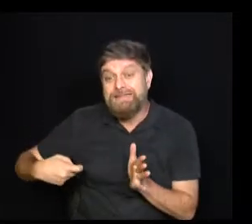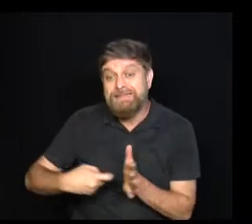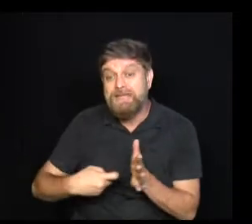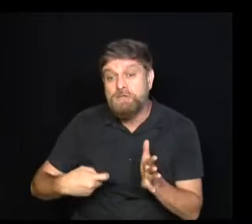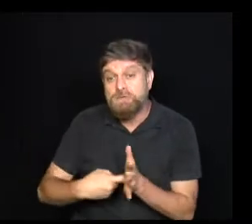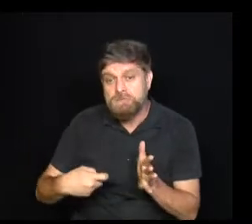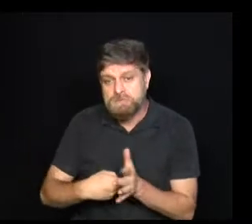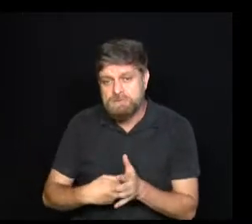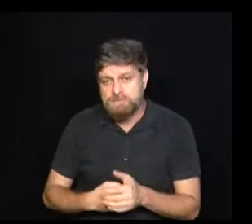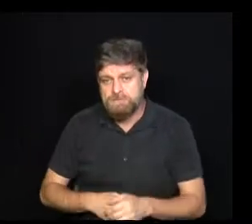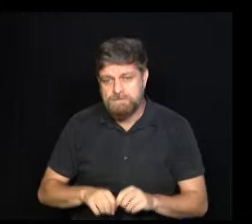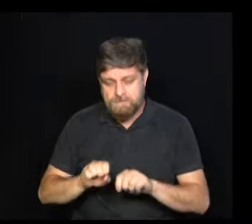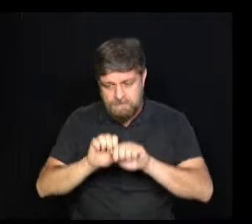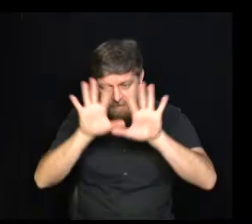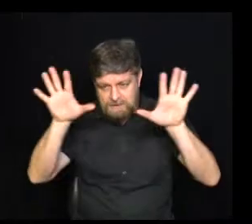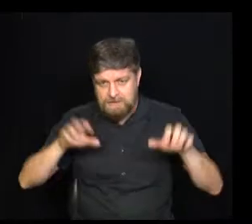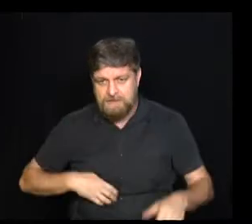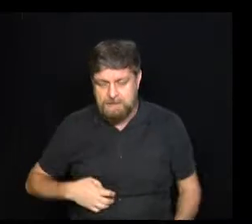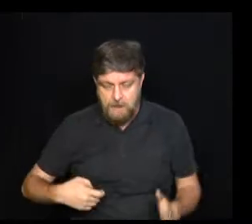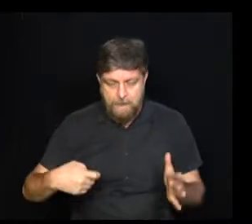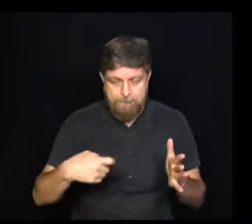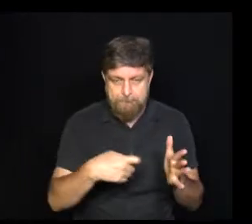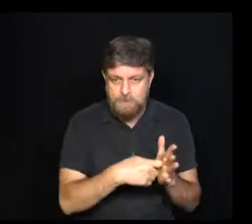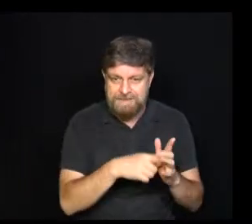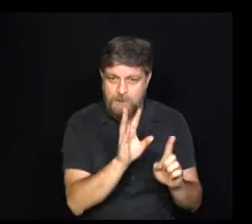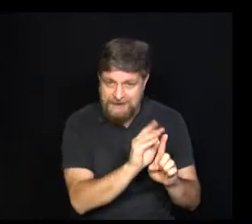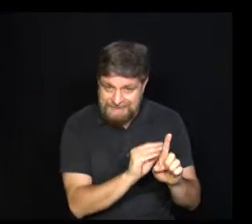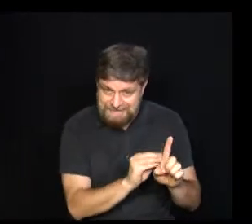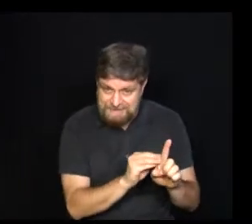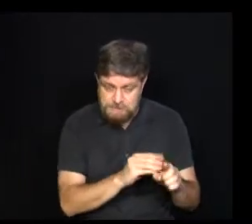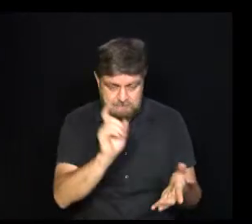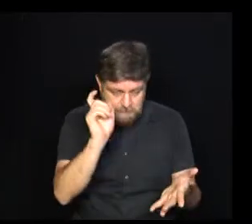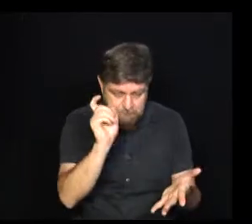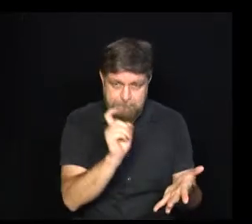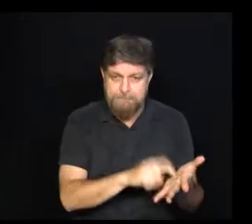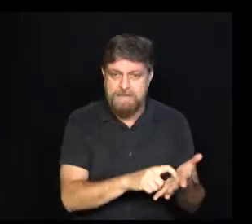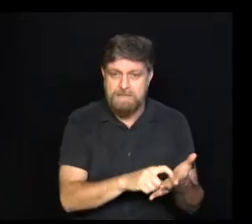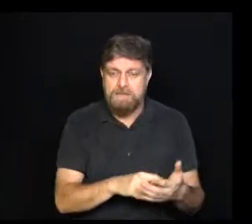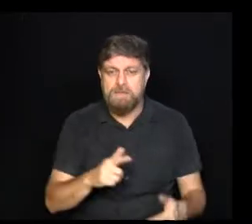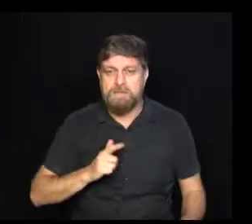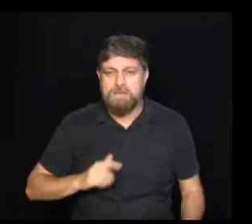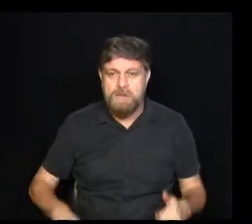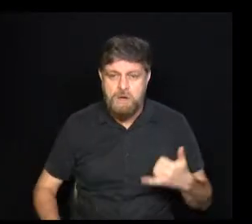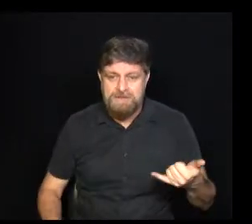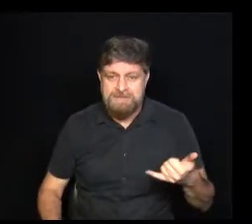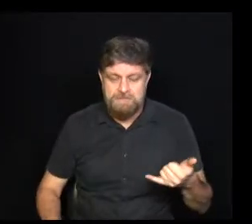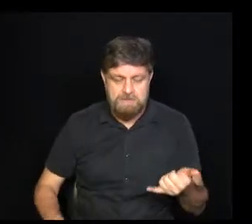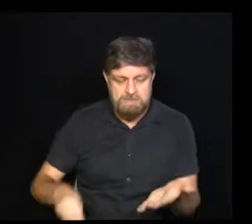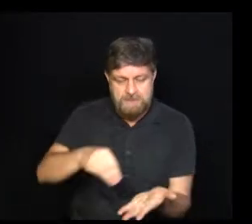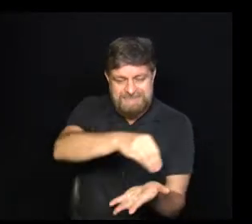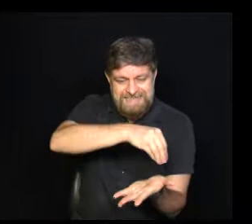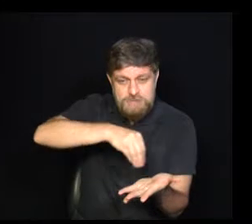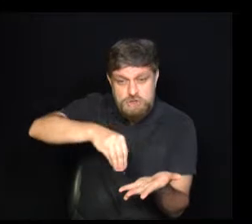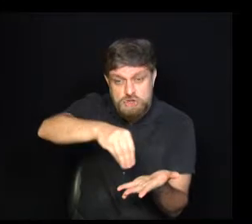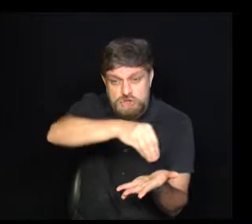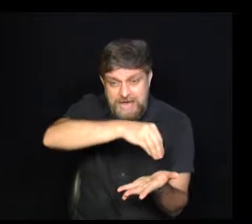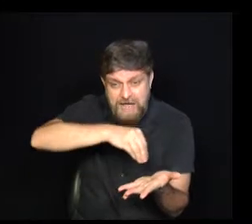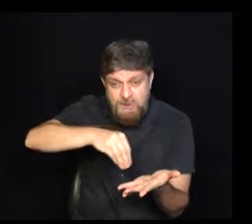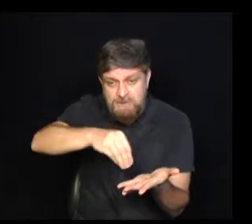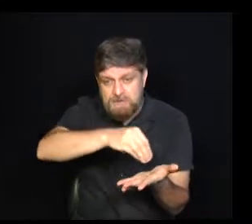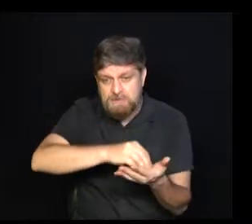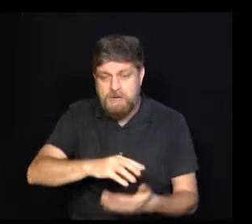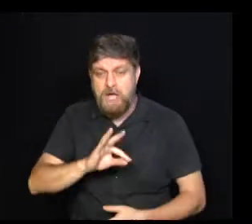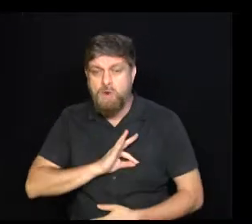ficar claro, no botão de assédio, eu aciono esse botão, o meu celular vai ser georreferenciado e a